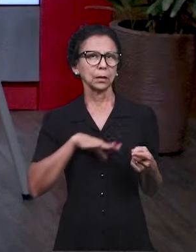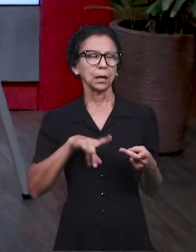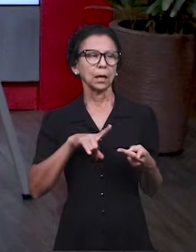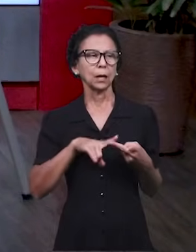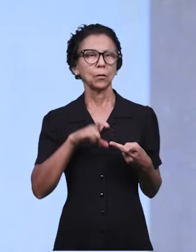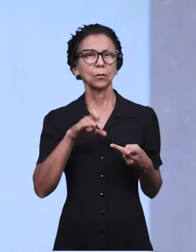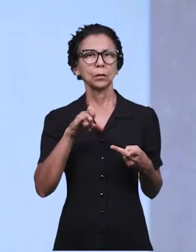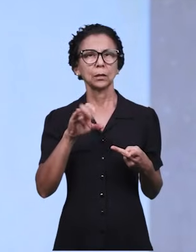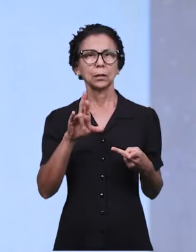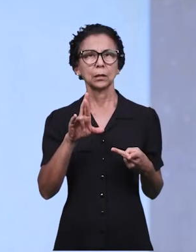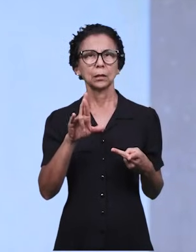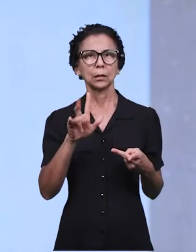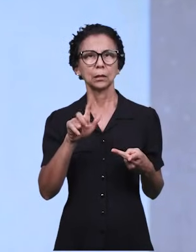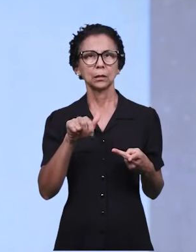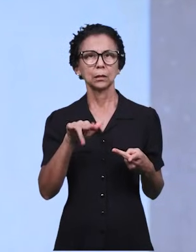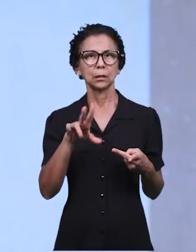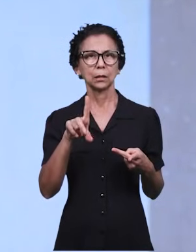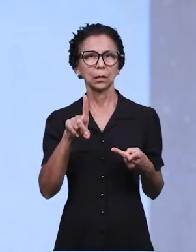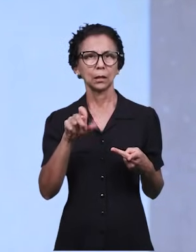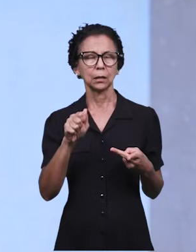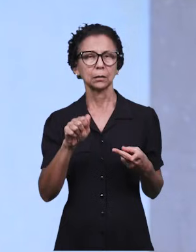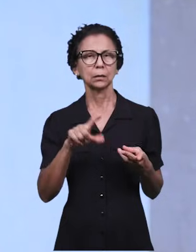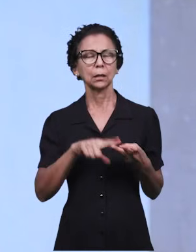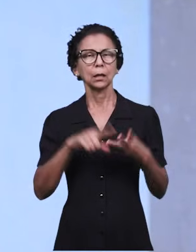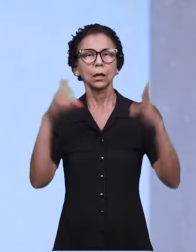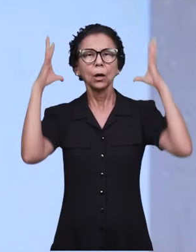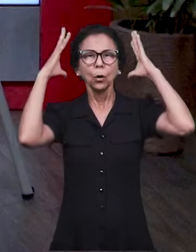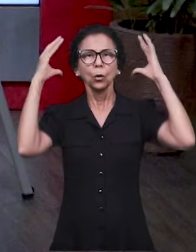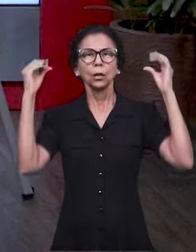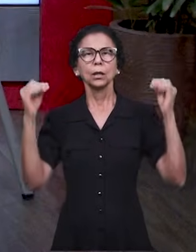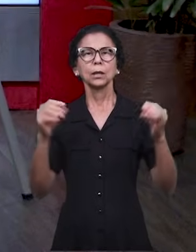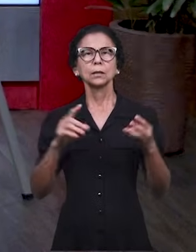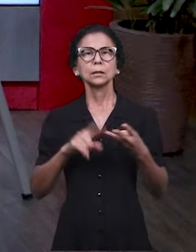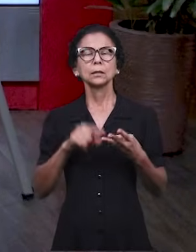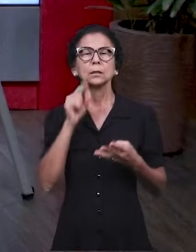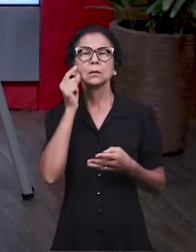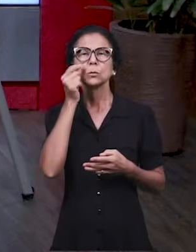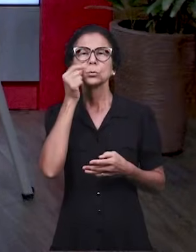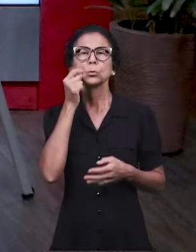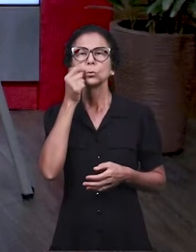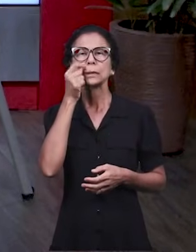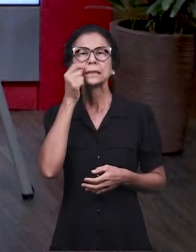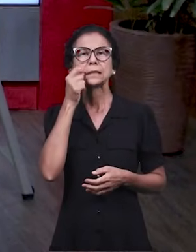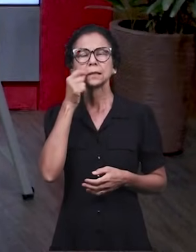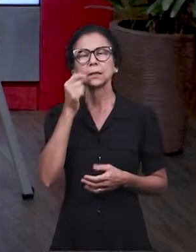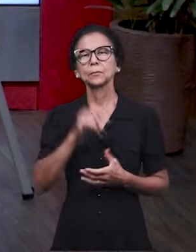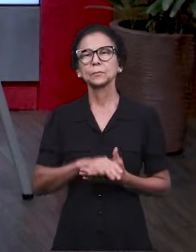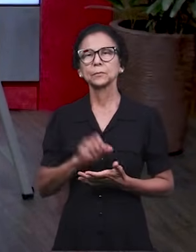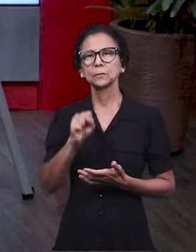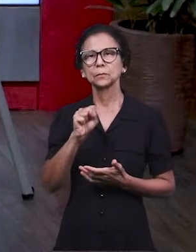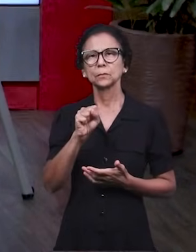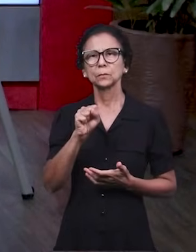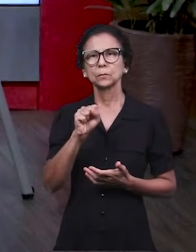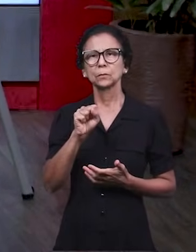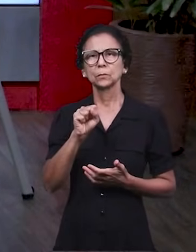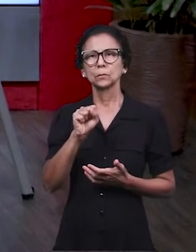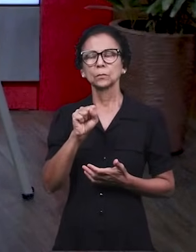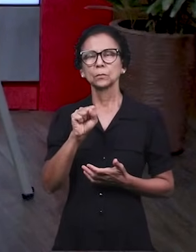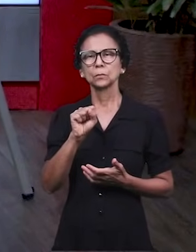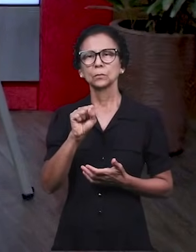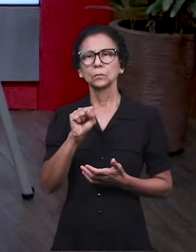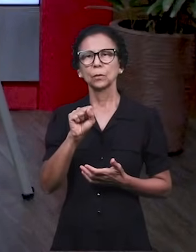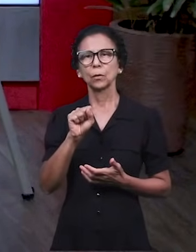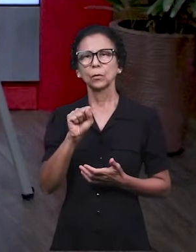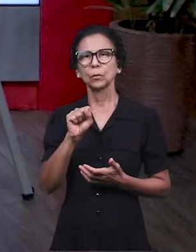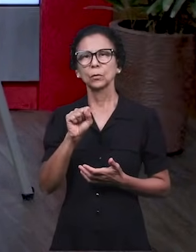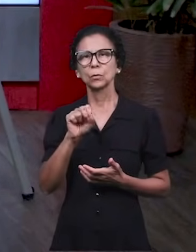Irlanda, na Holanda e Suíça. Meu envolvimento é, sobretudo, com os países